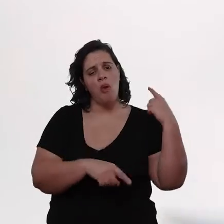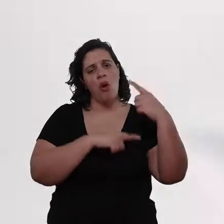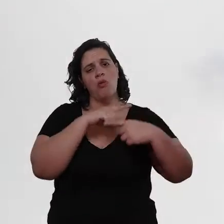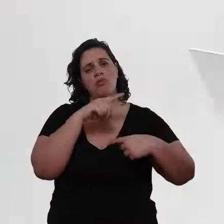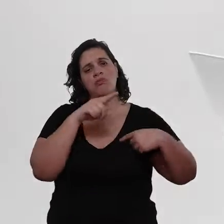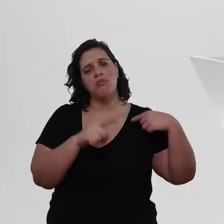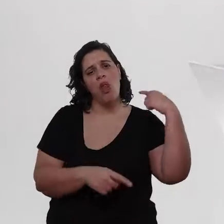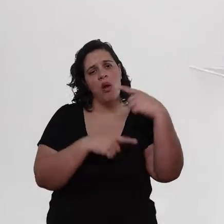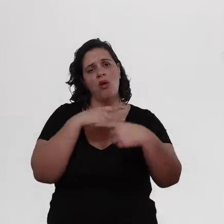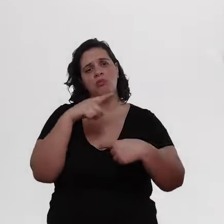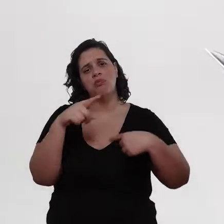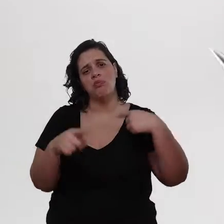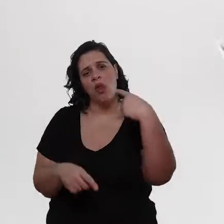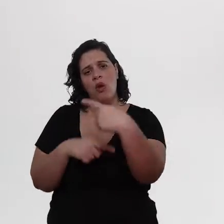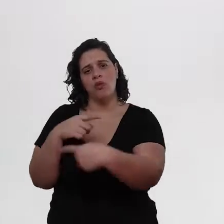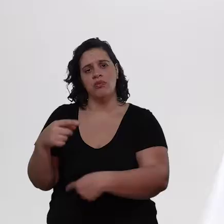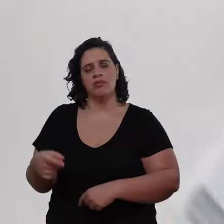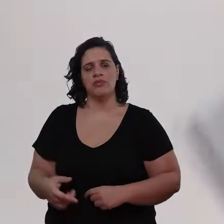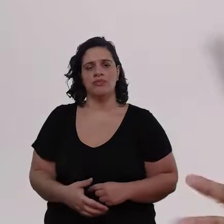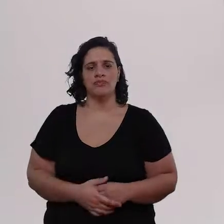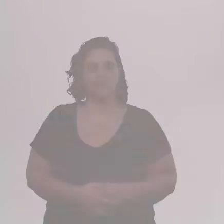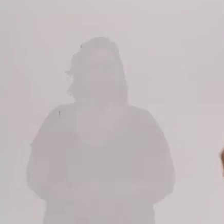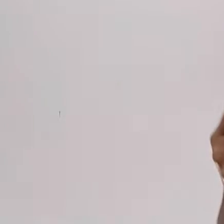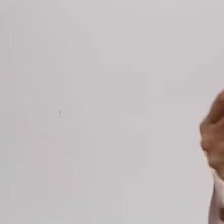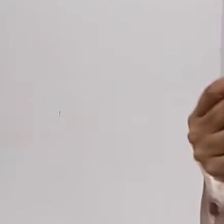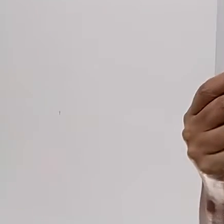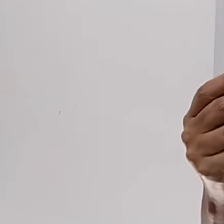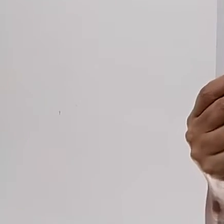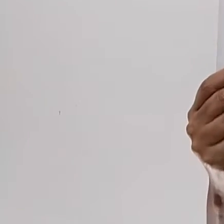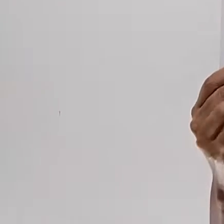Continuou a rolar e a rolar.